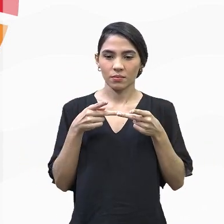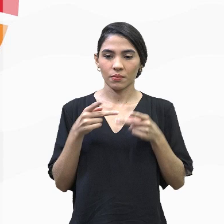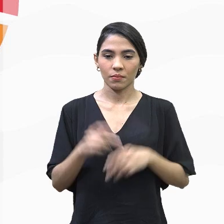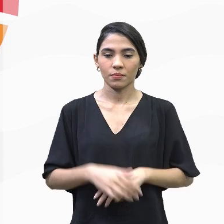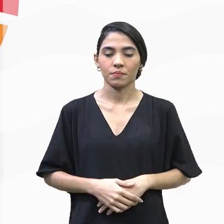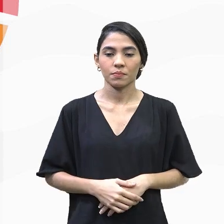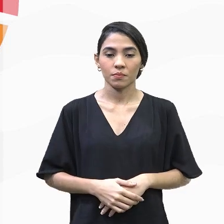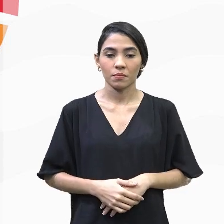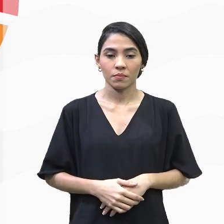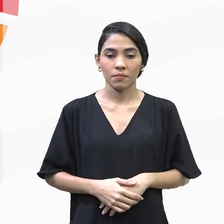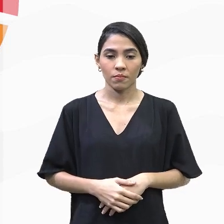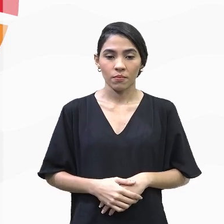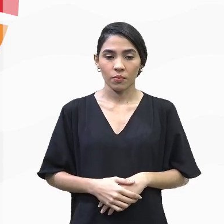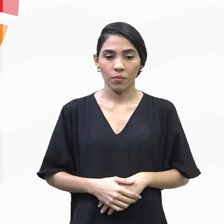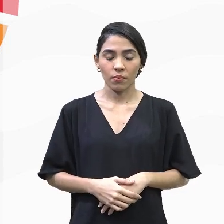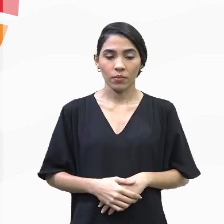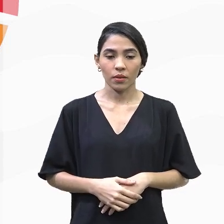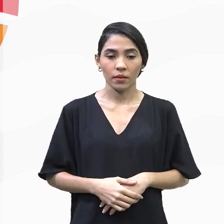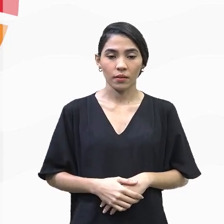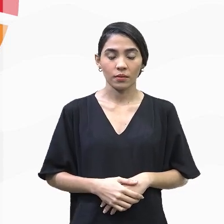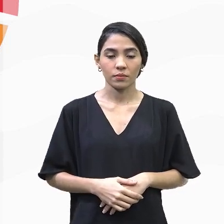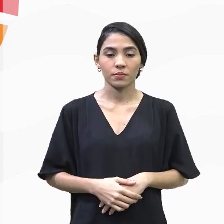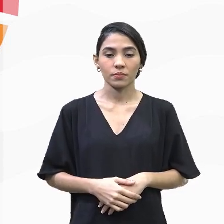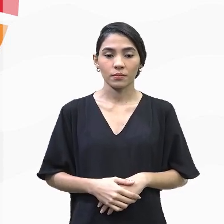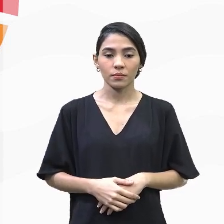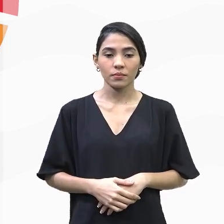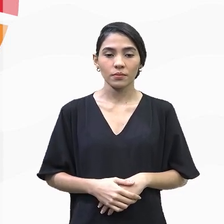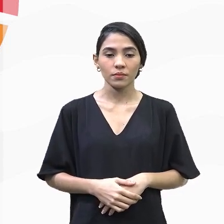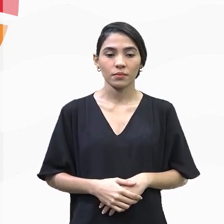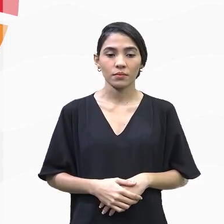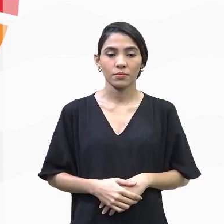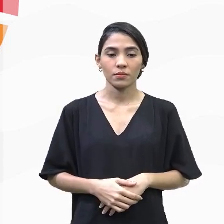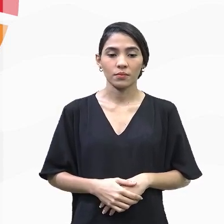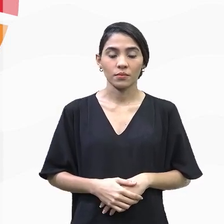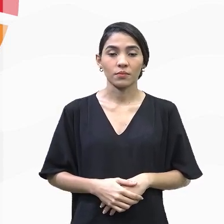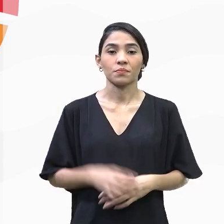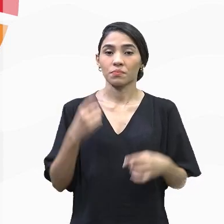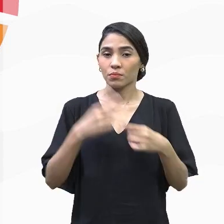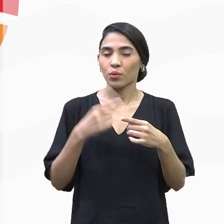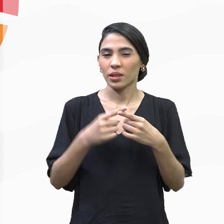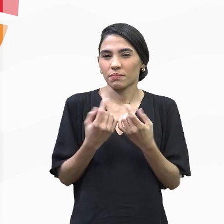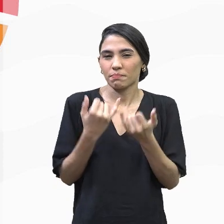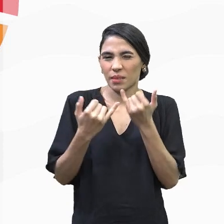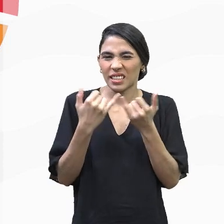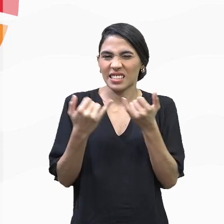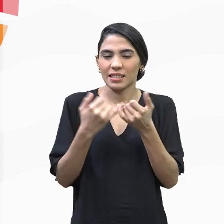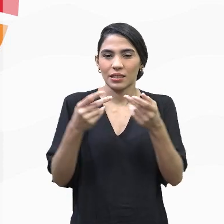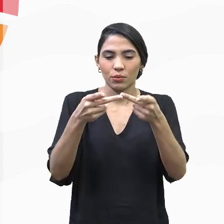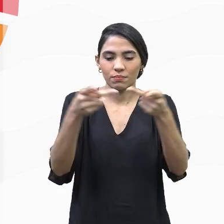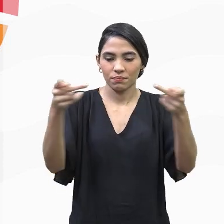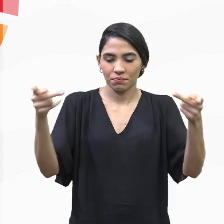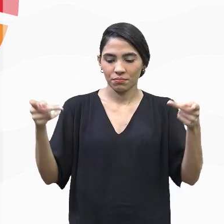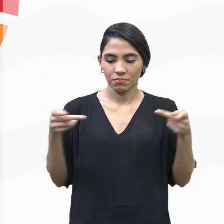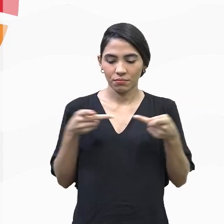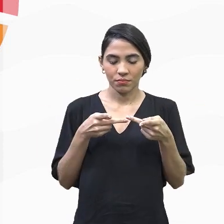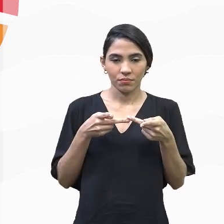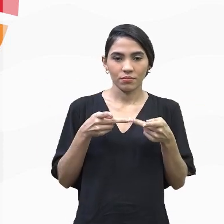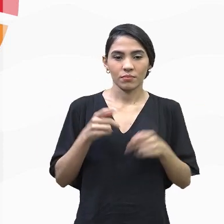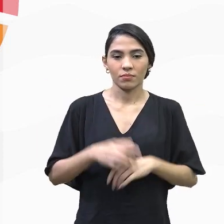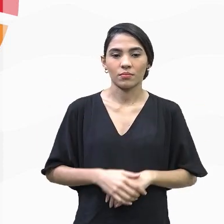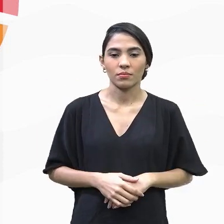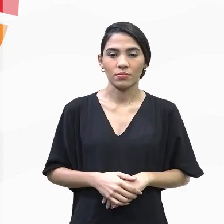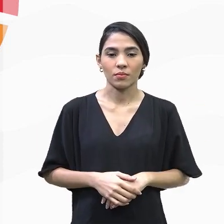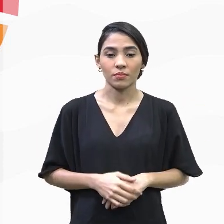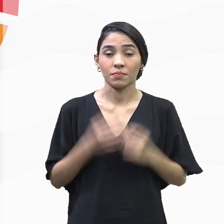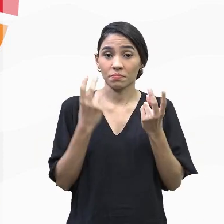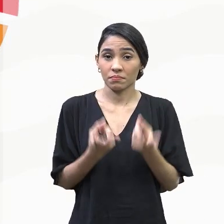de pizza, né? Gráficos de pizza, porque justamente ele faz, né, tipo ali uma fatia de pizza, né?